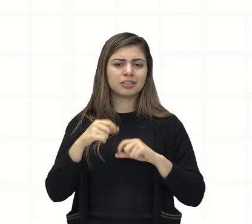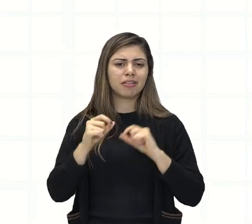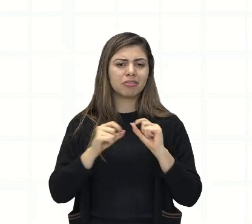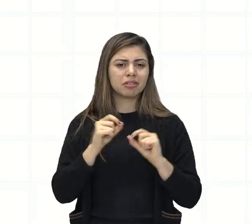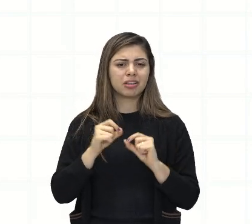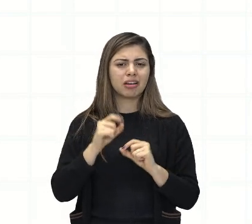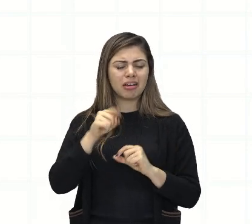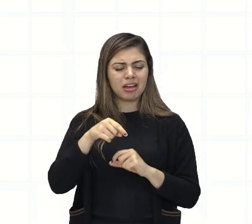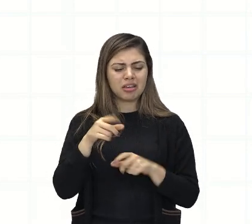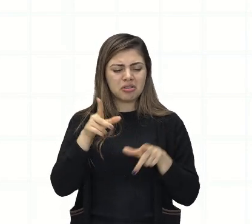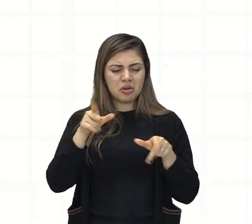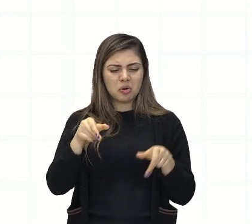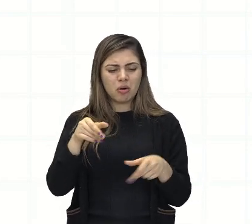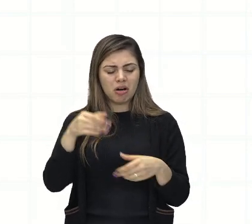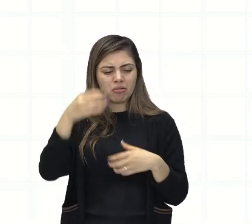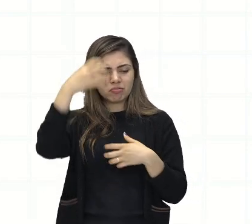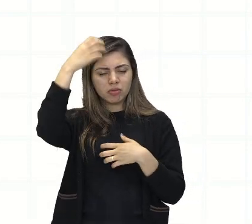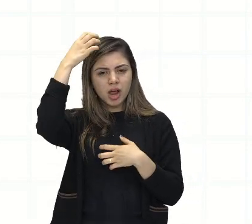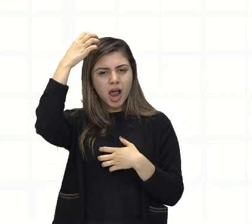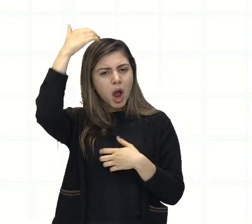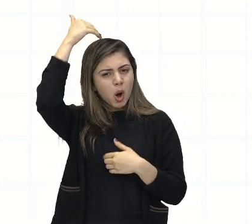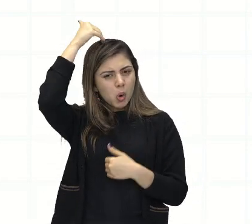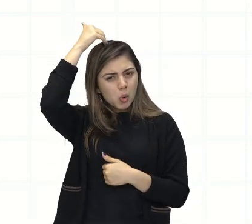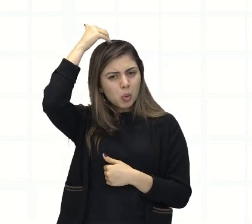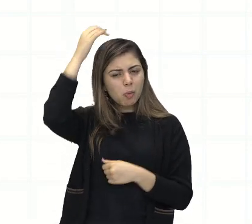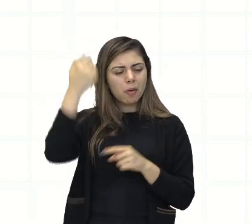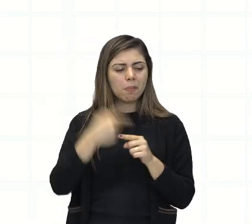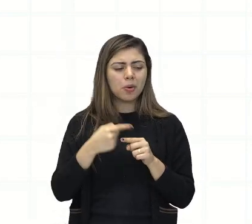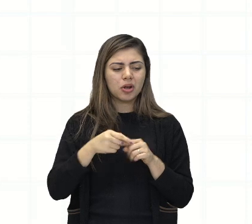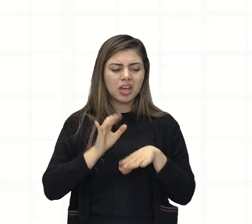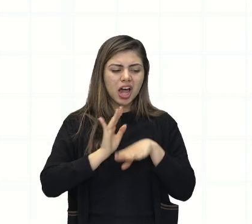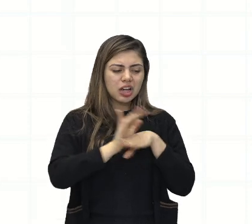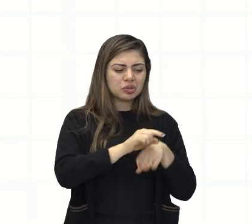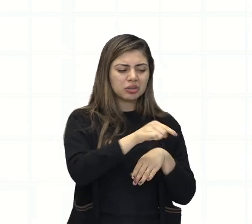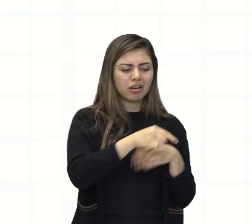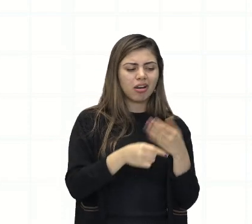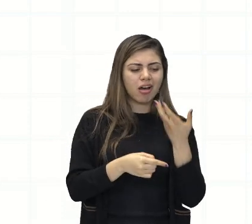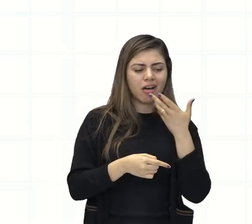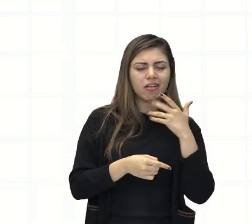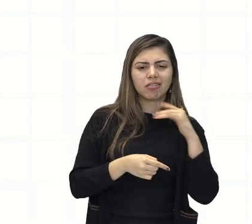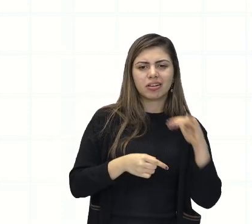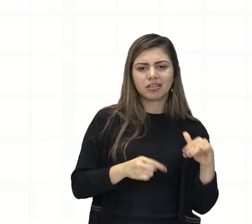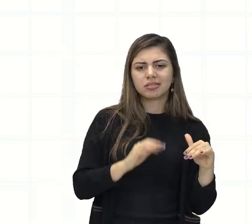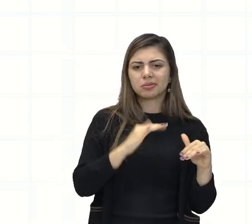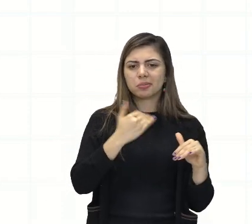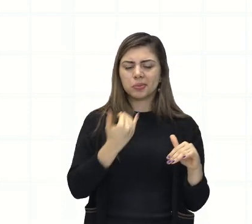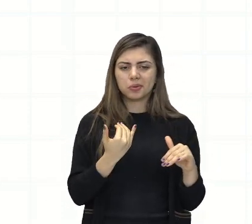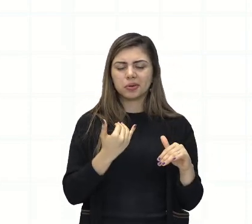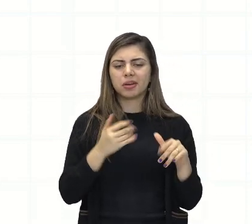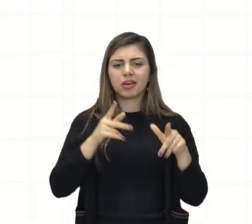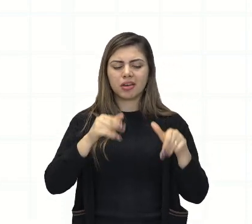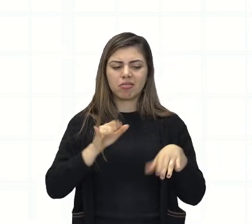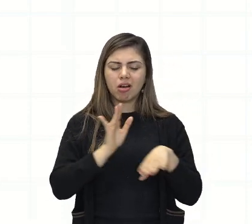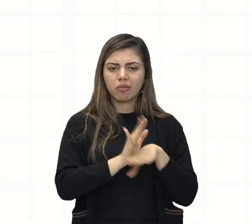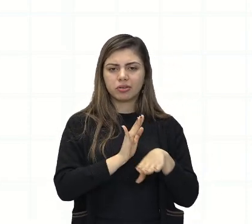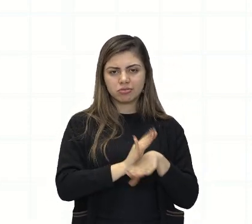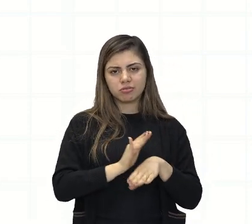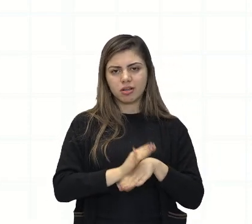tomar culpa, estar ajudando ainda a Nininha a morrer. Ele não queria que se fizesse, porque como se ele fizesse parte da morte